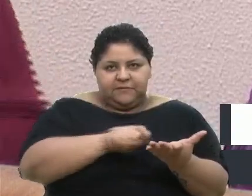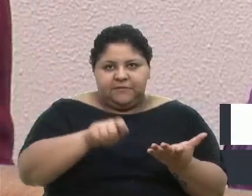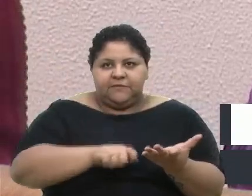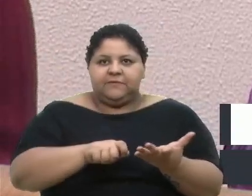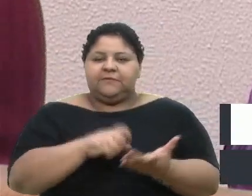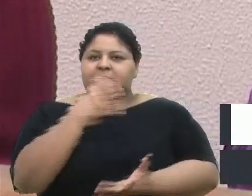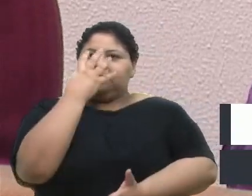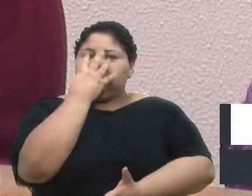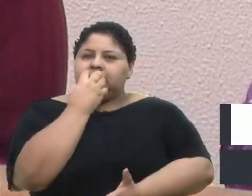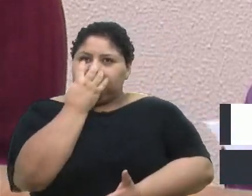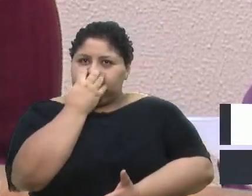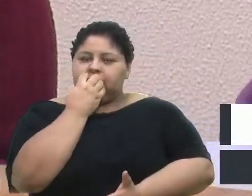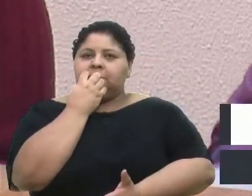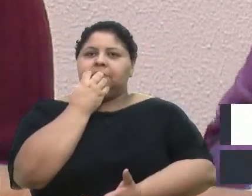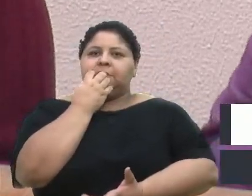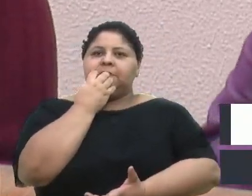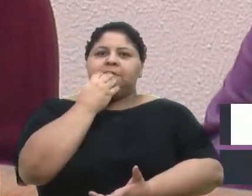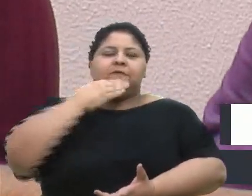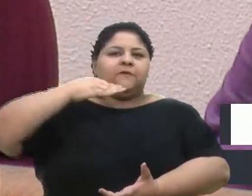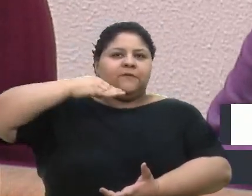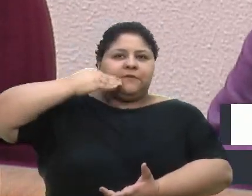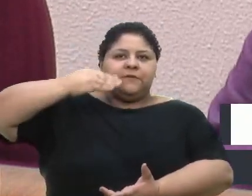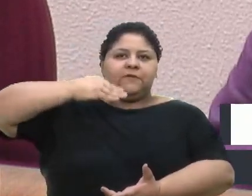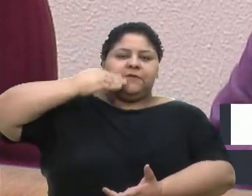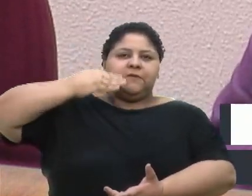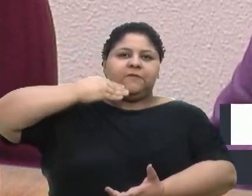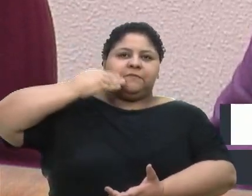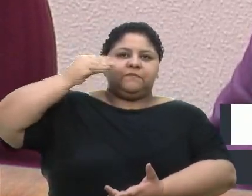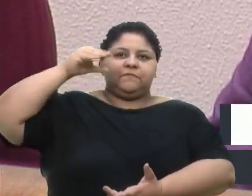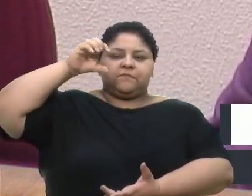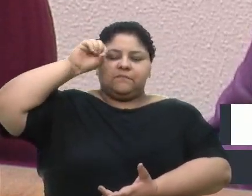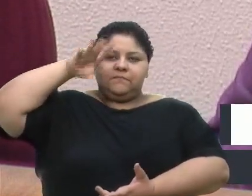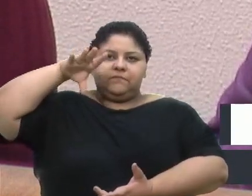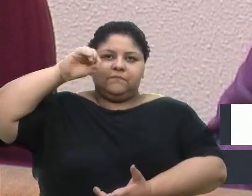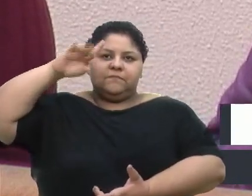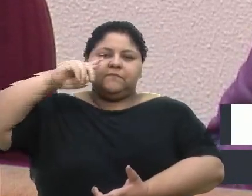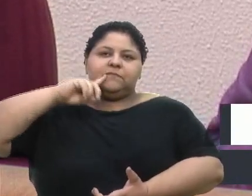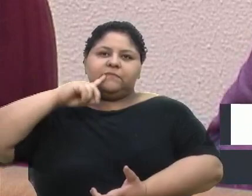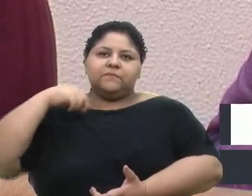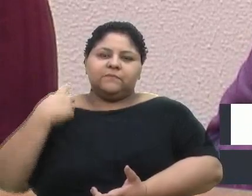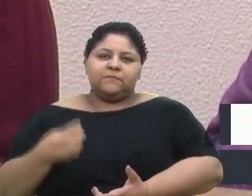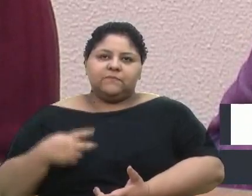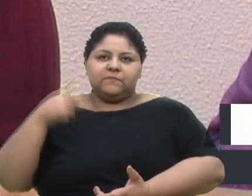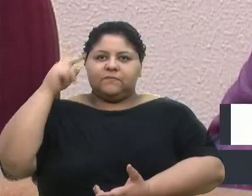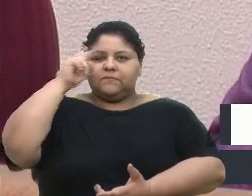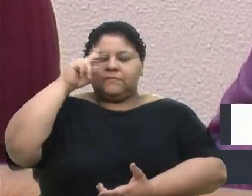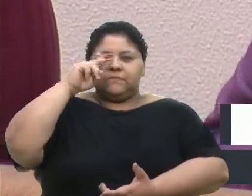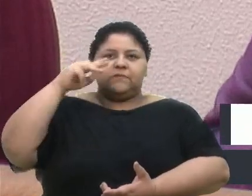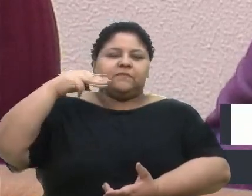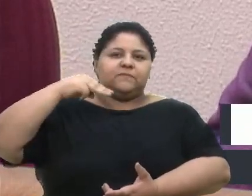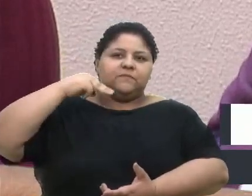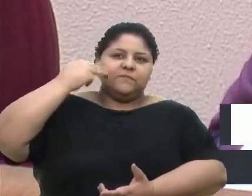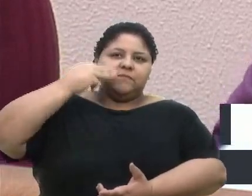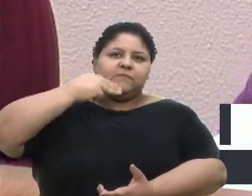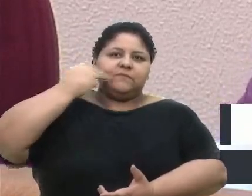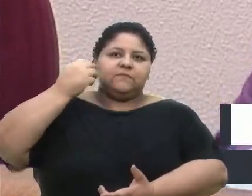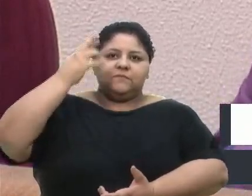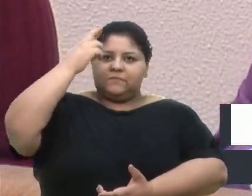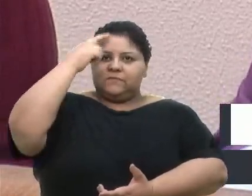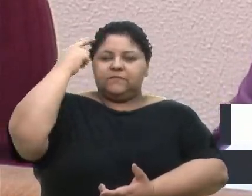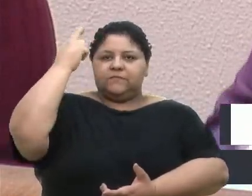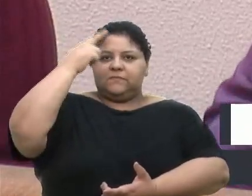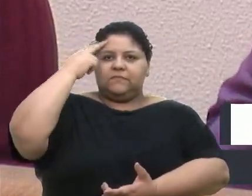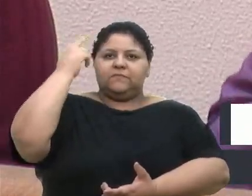Gilfredo Camilles, Alexandre Bortoluzzi, Elisandro Fiuza, Gladys Frisso, Juliano Valim, Marisol Santos, Rafael Bueno